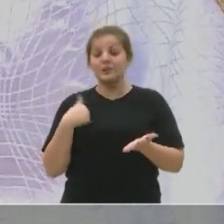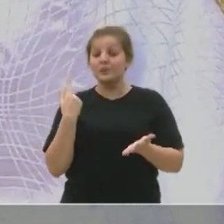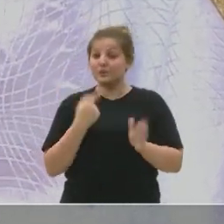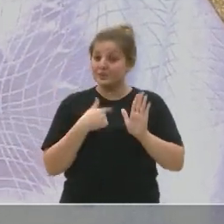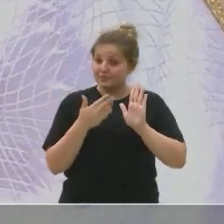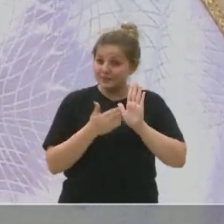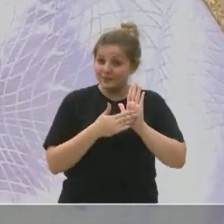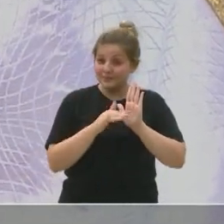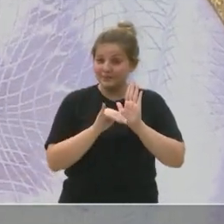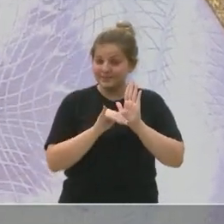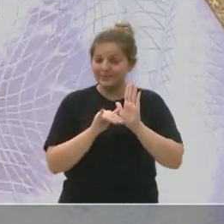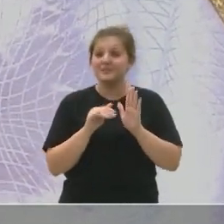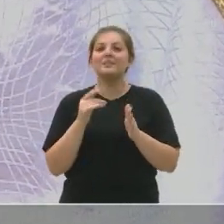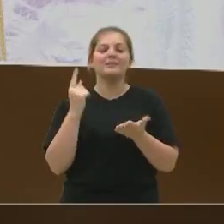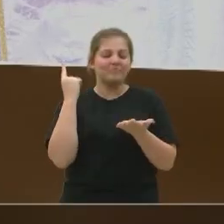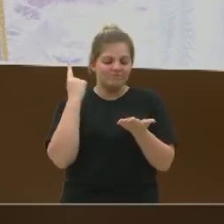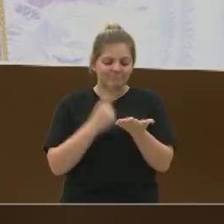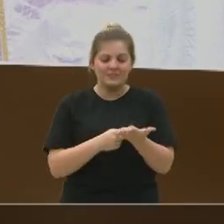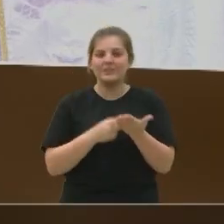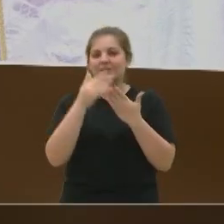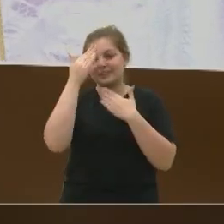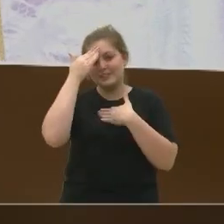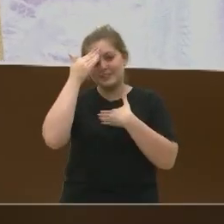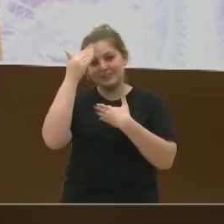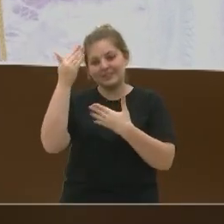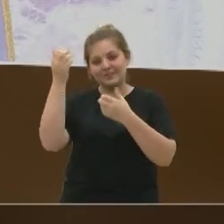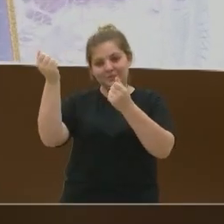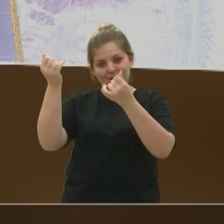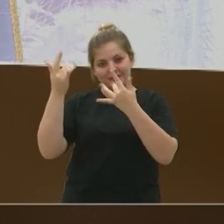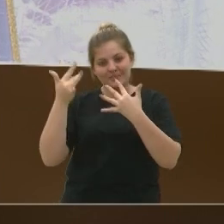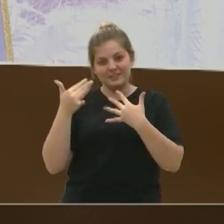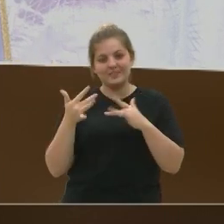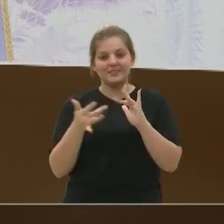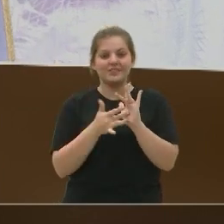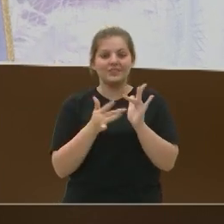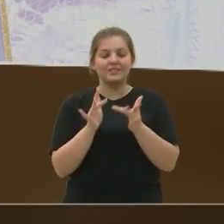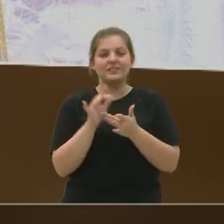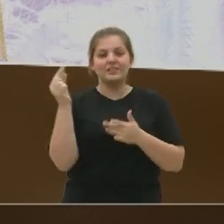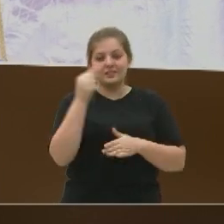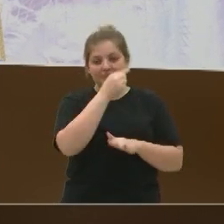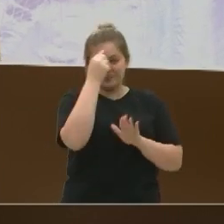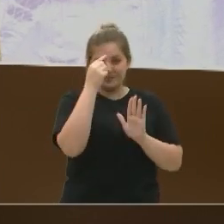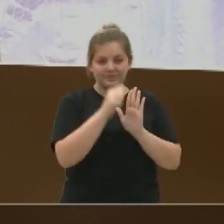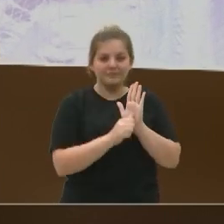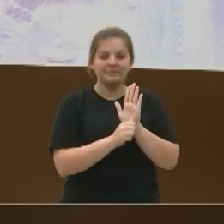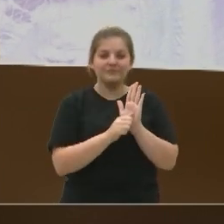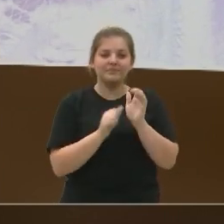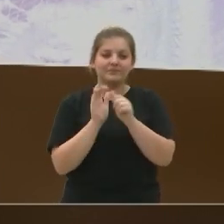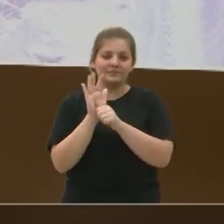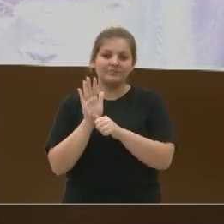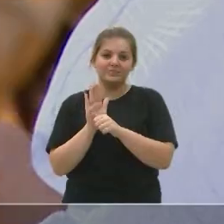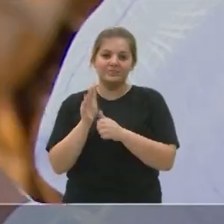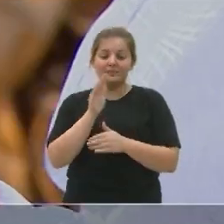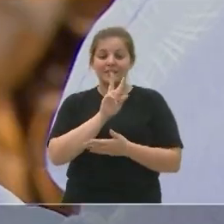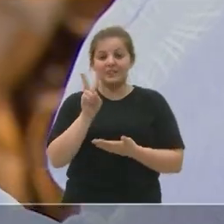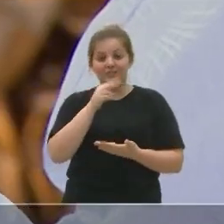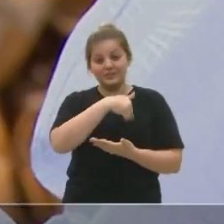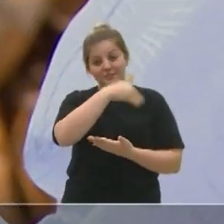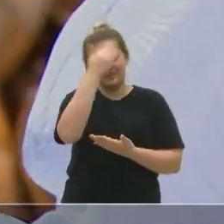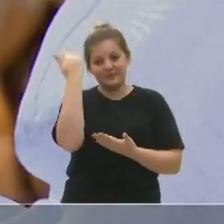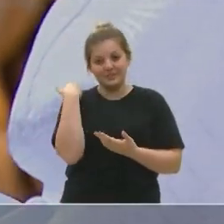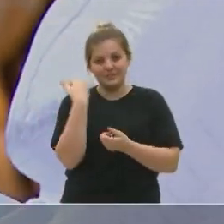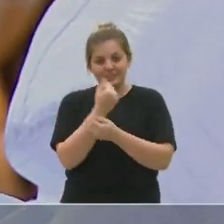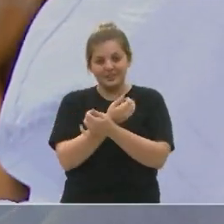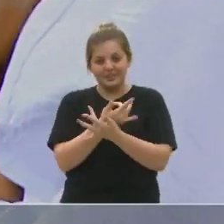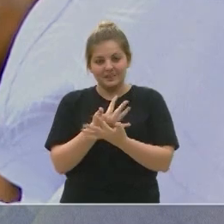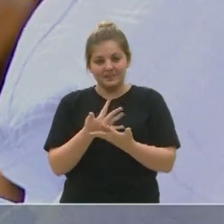vir aqui agradecer pela graça de Jesus das Santas Chagas e Virgem de Guadalupe. Eu vejo que a senhora